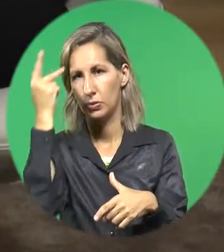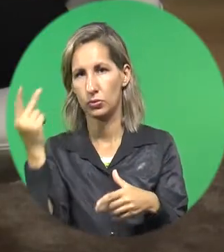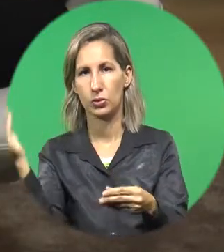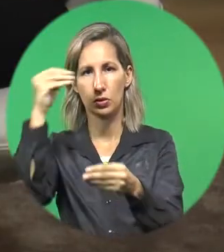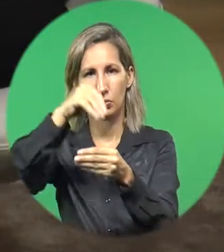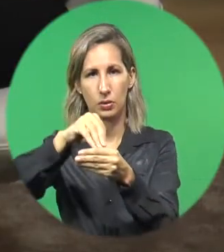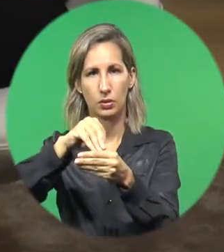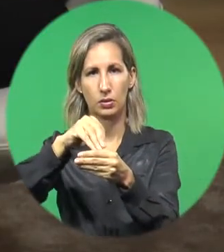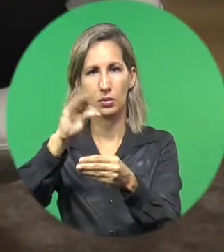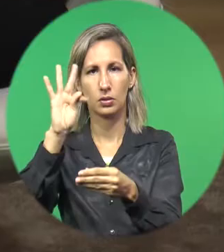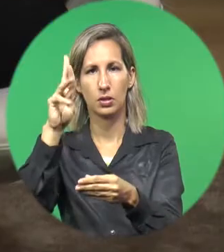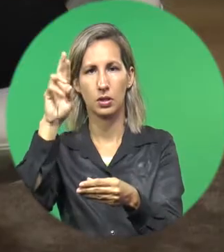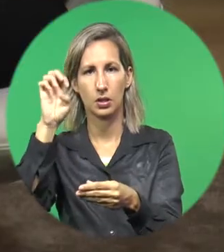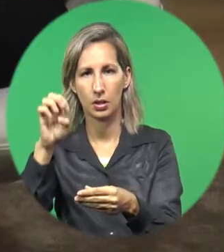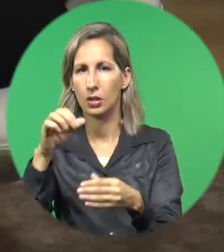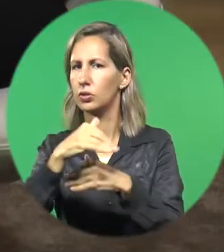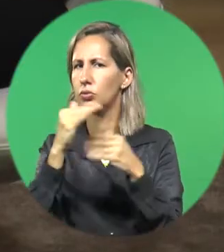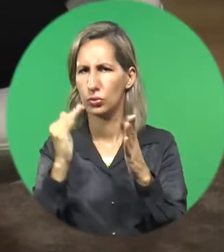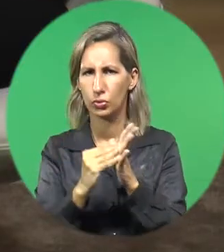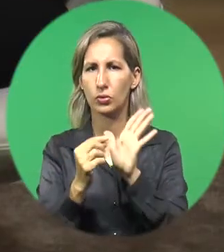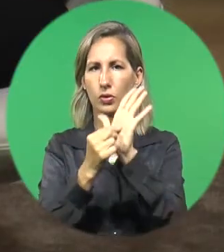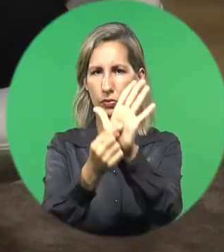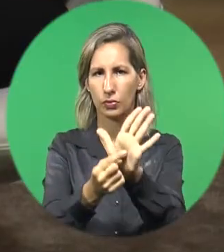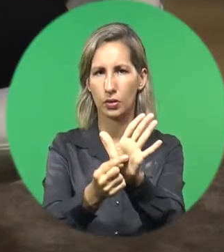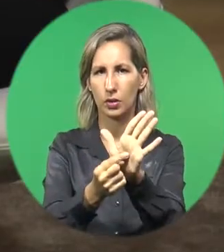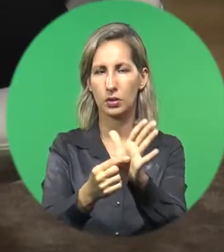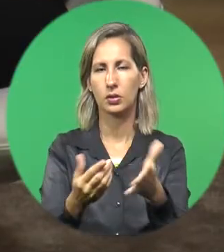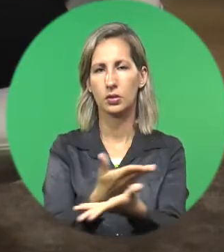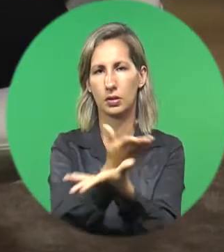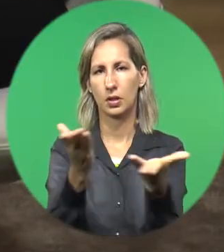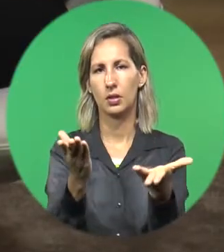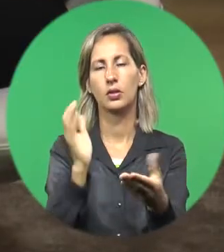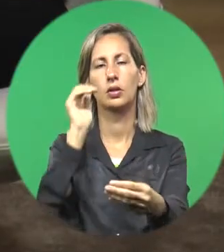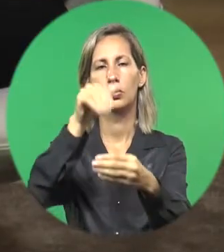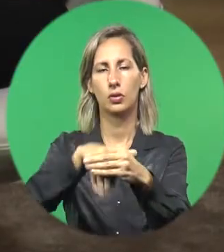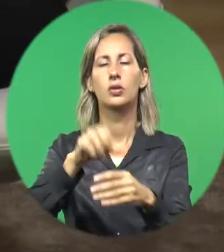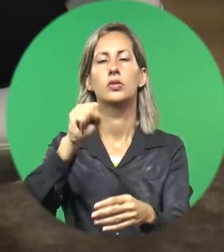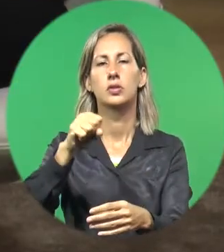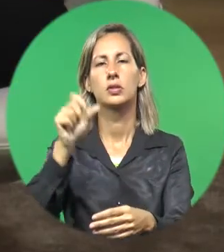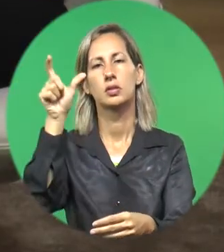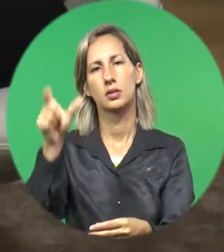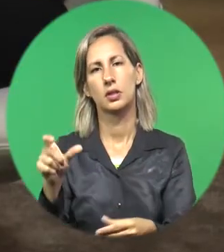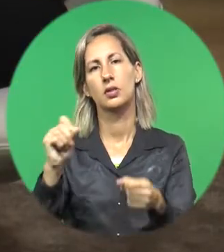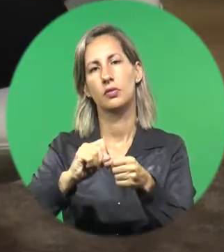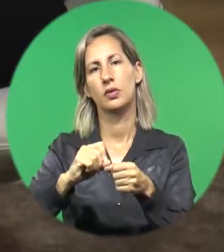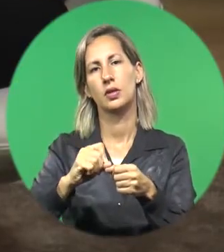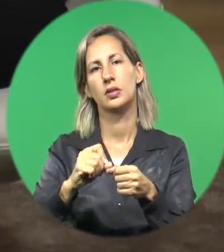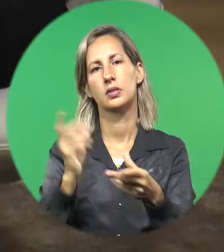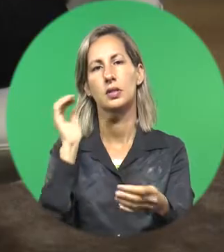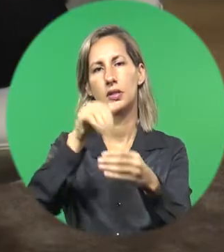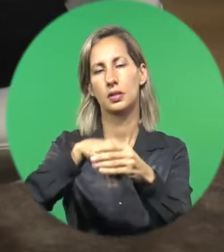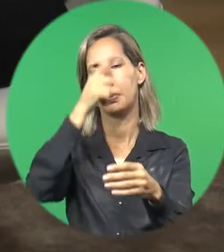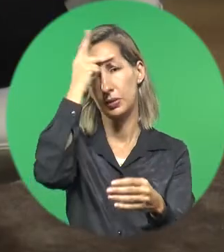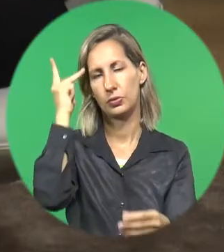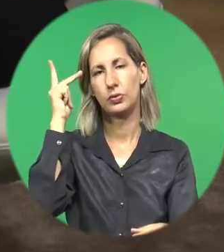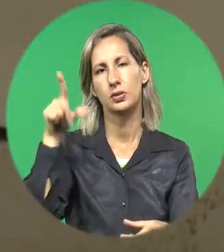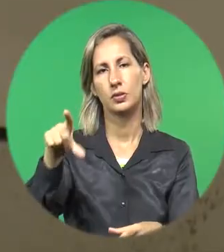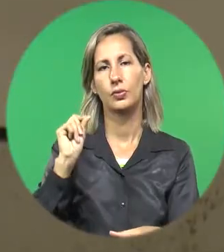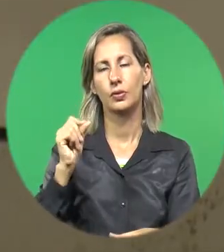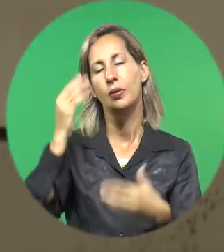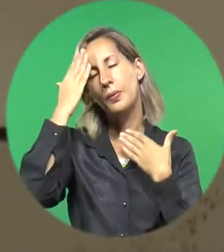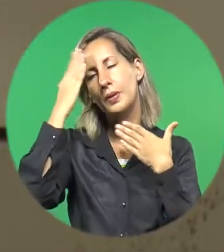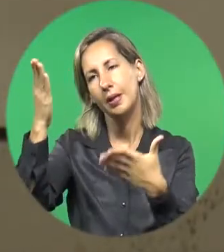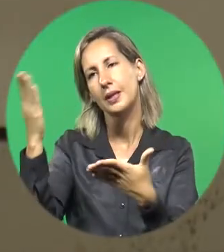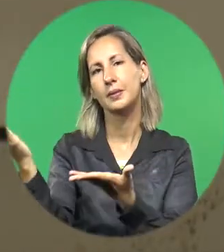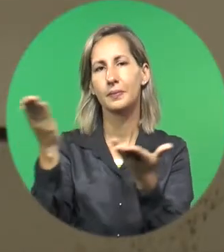às pessoas que trabalham no TRE. Ela atua em todas as frentes do cenário eleitoral. Sim, porque cidadania se faz com eleitores e eleitos.